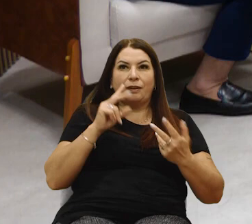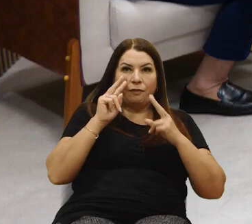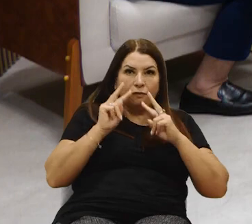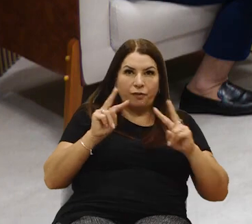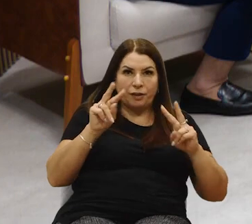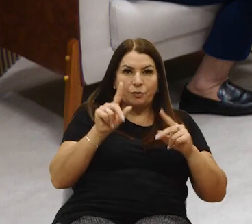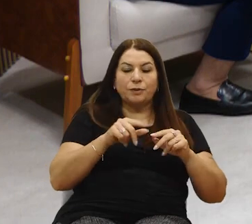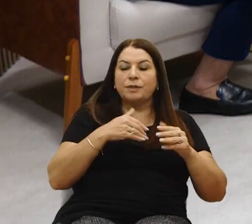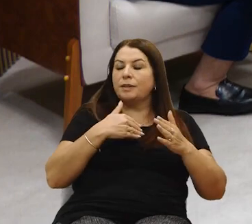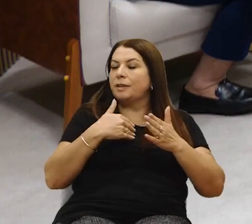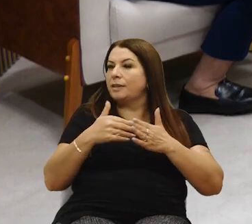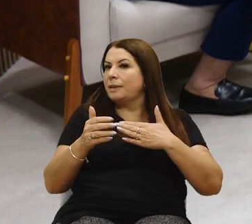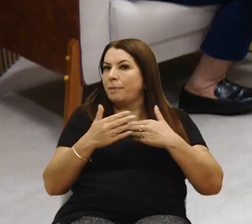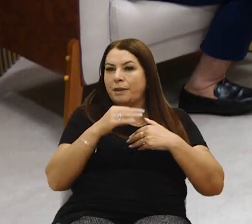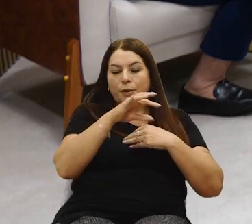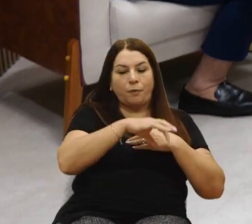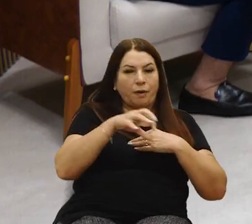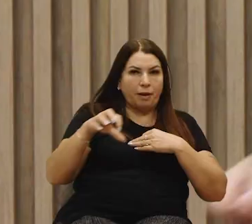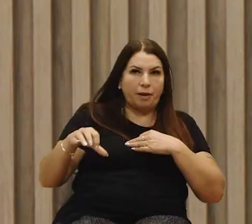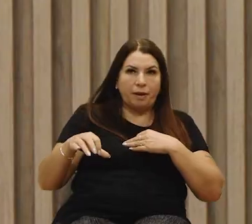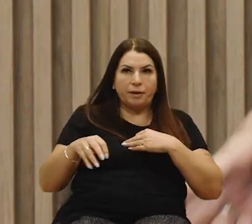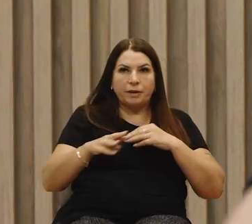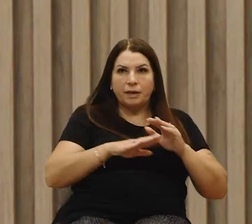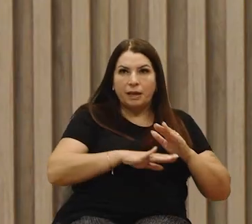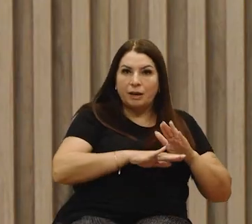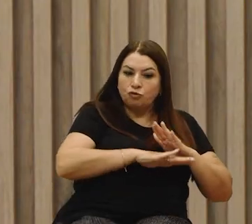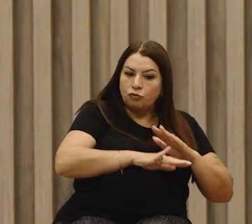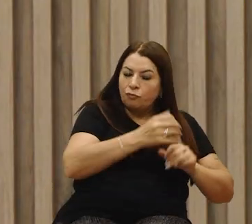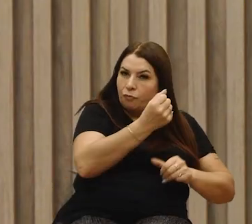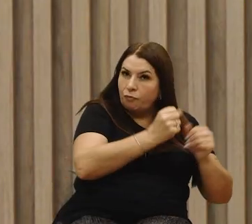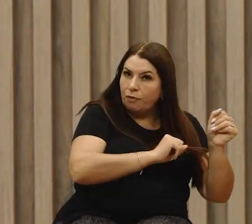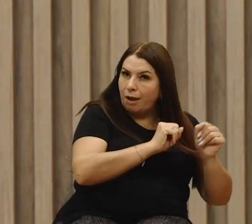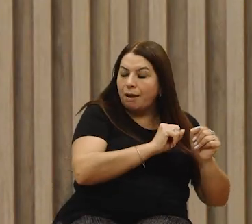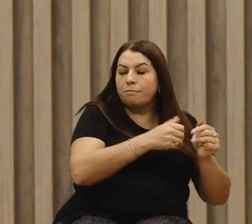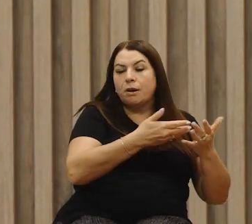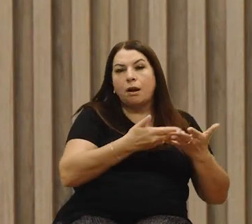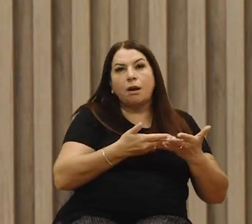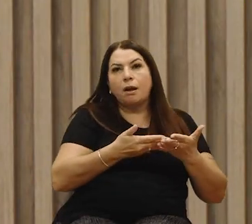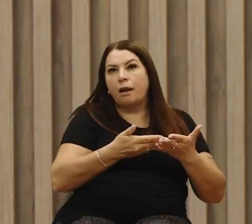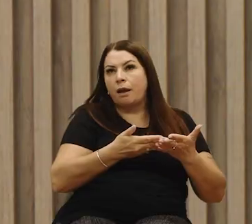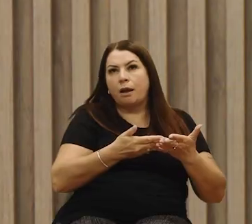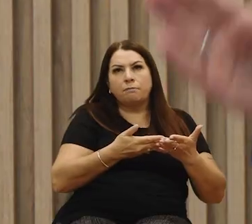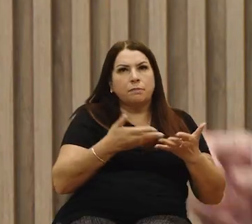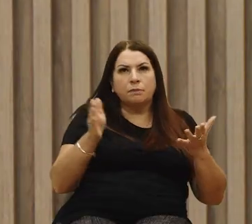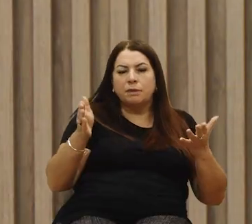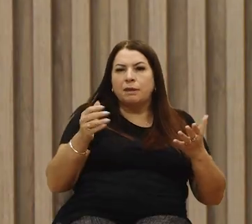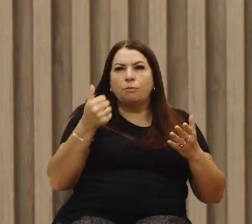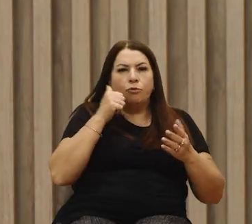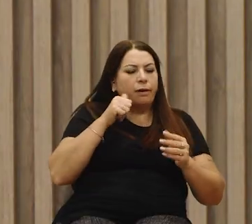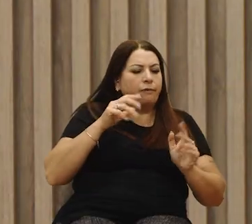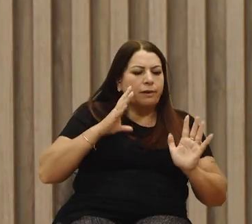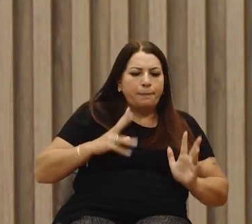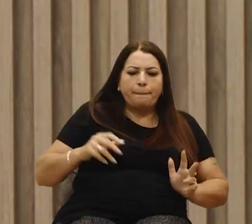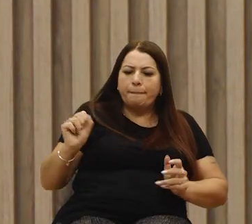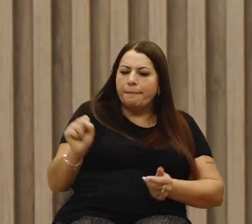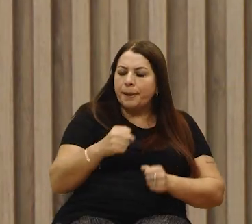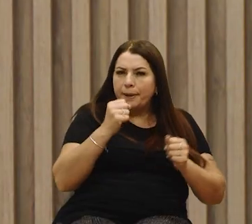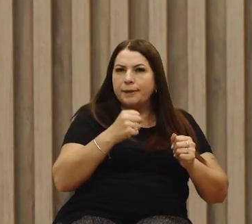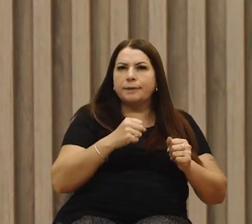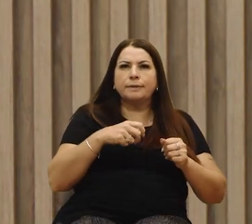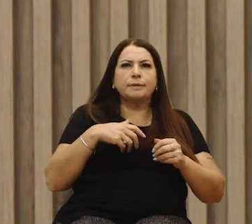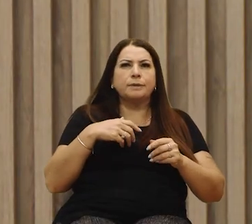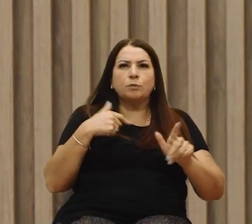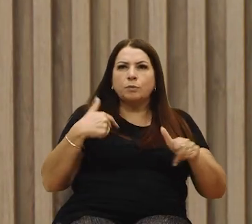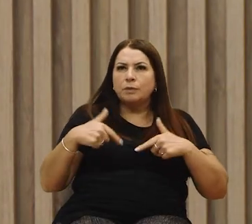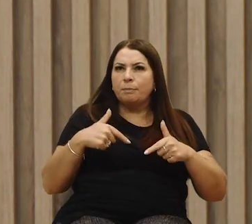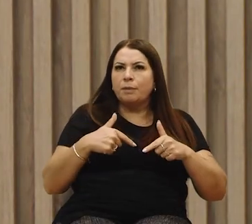isso independente da área. Desde o chão de fábrica, do trabalhador, né? A senhora que faz a limpeza. O